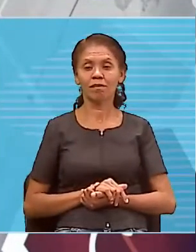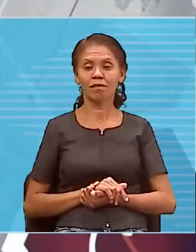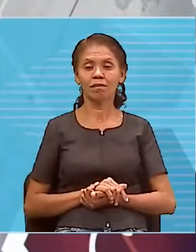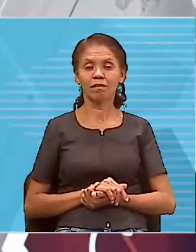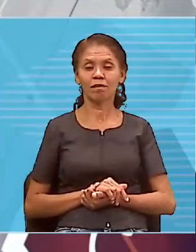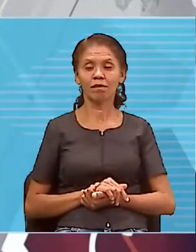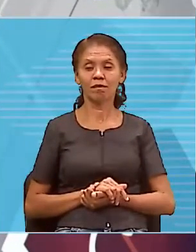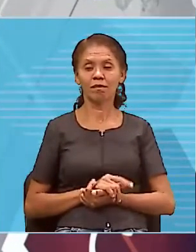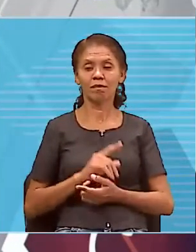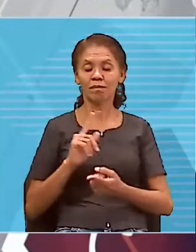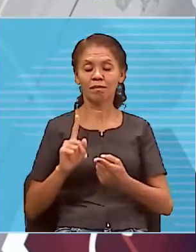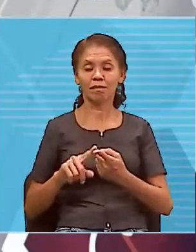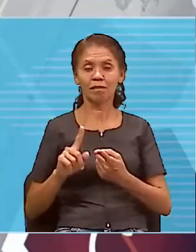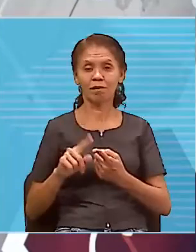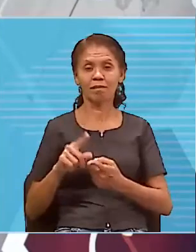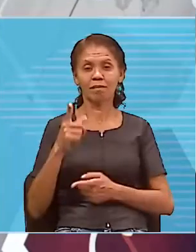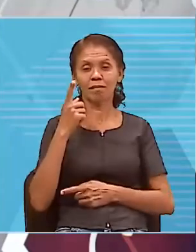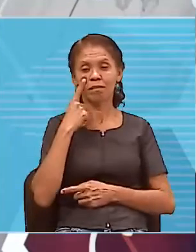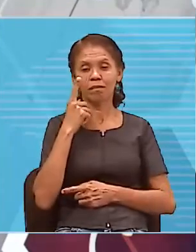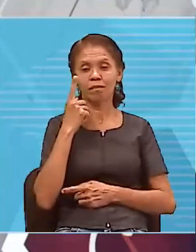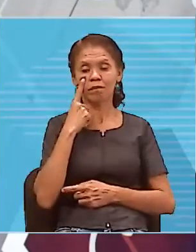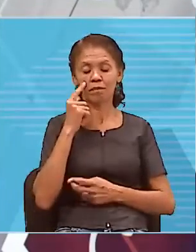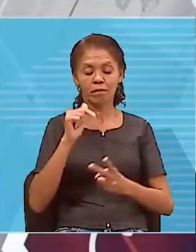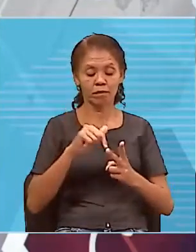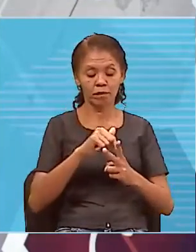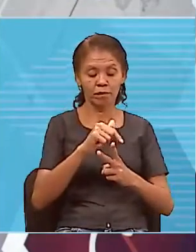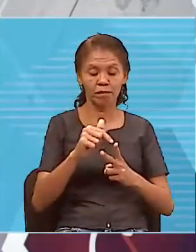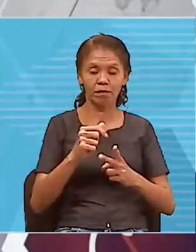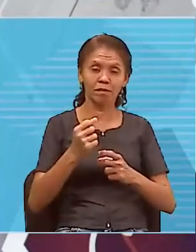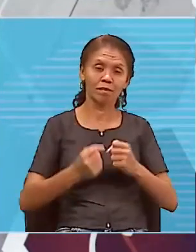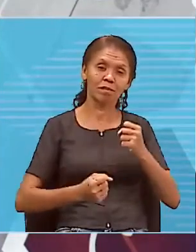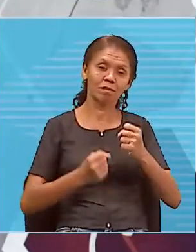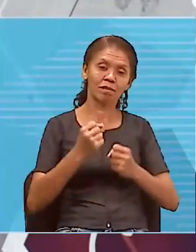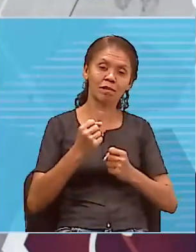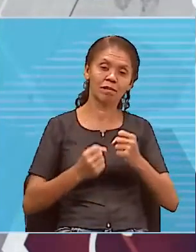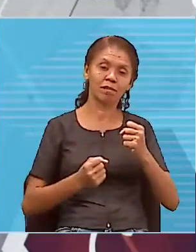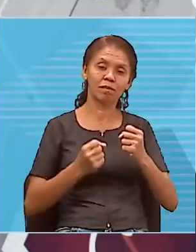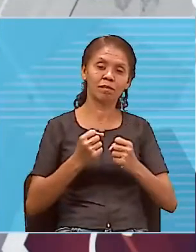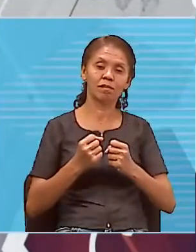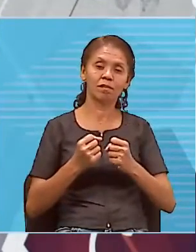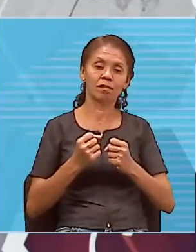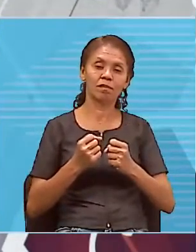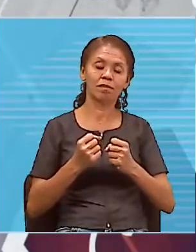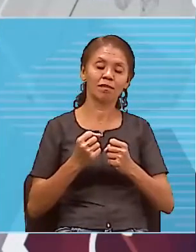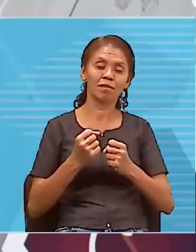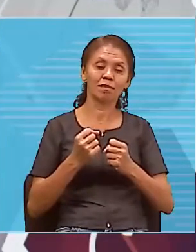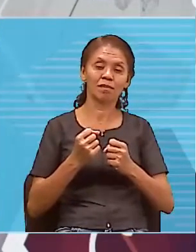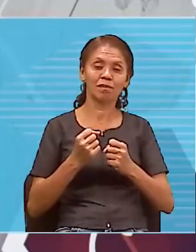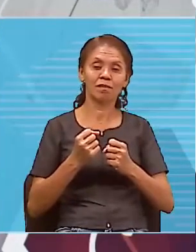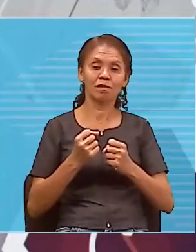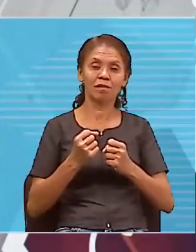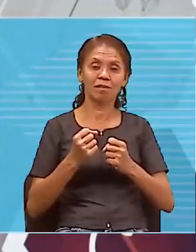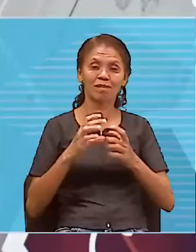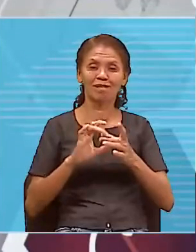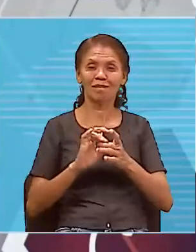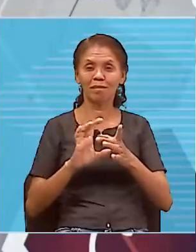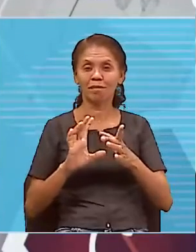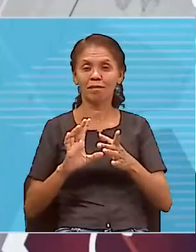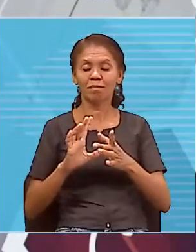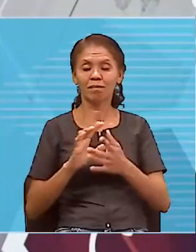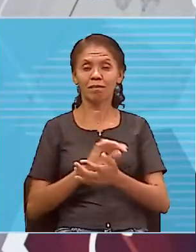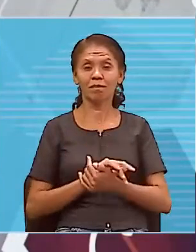quando você tem novamente dois carros de som emitindo